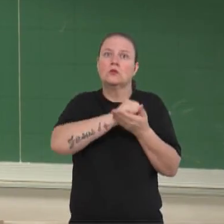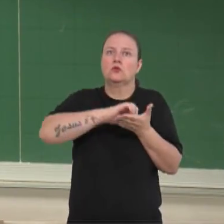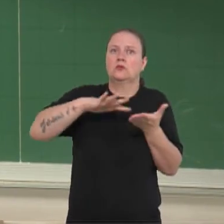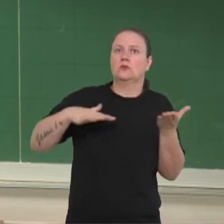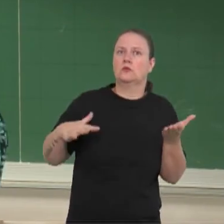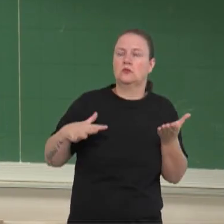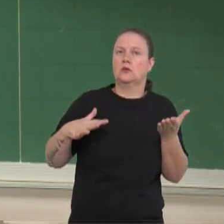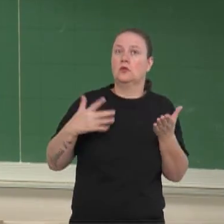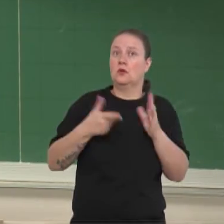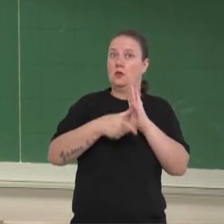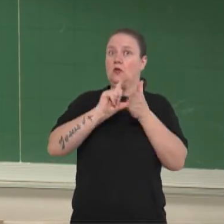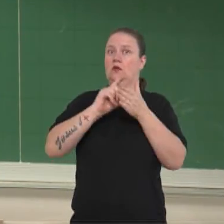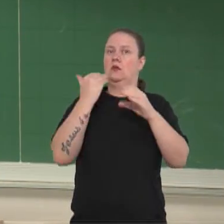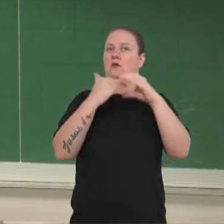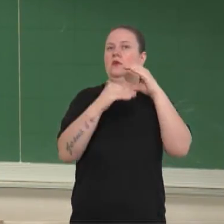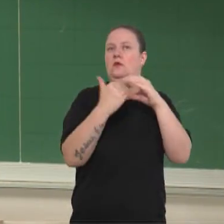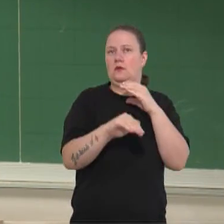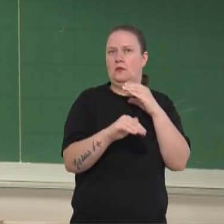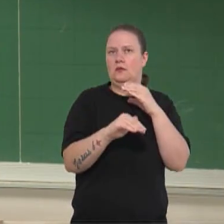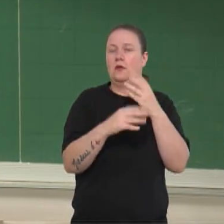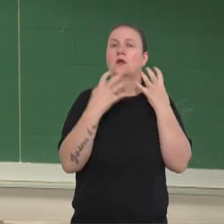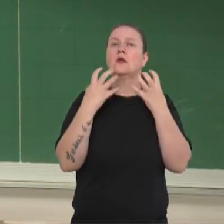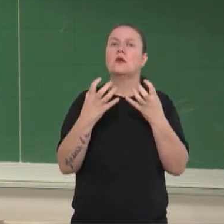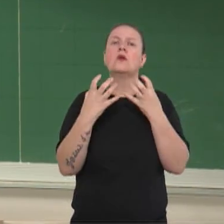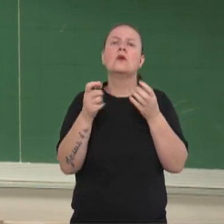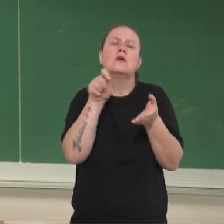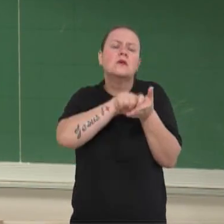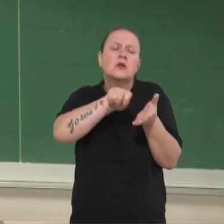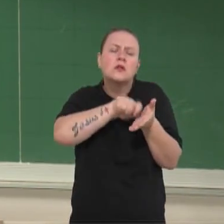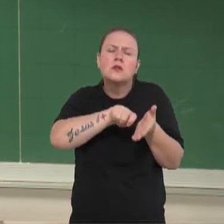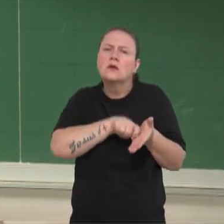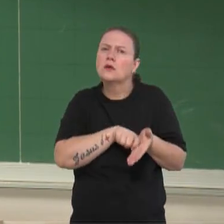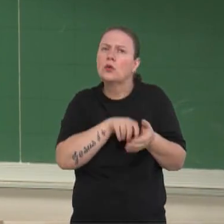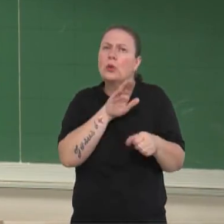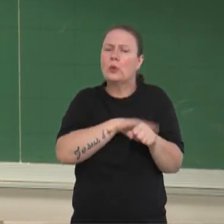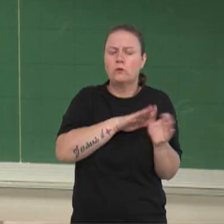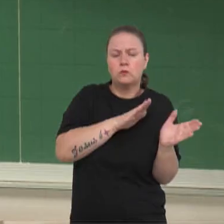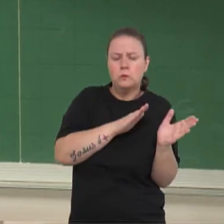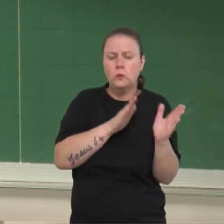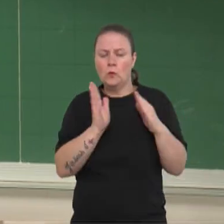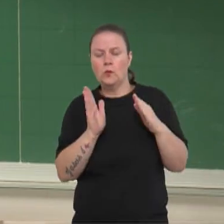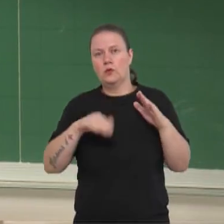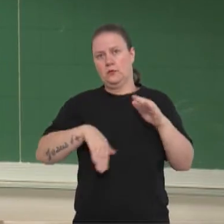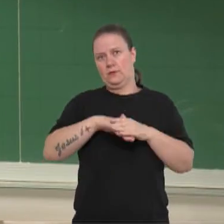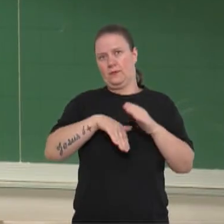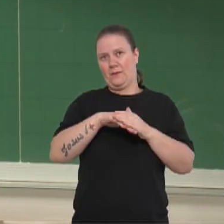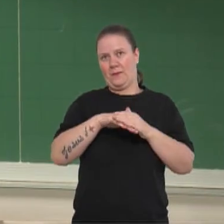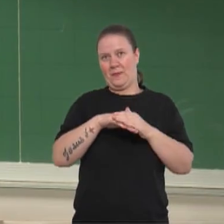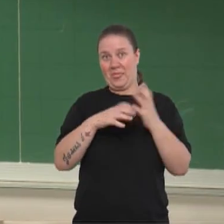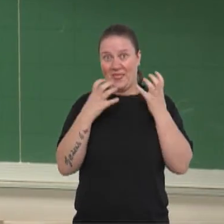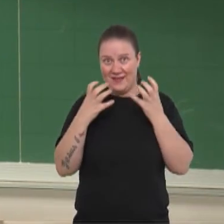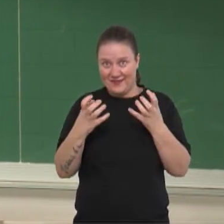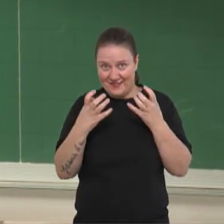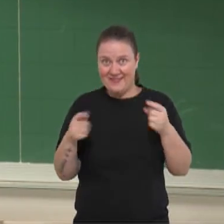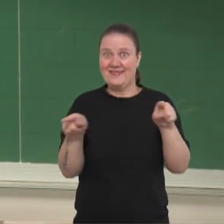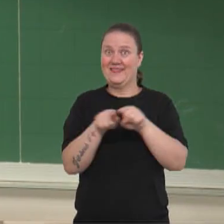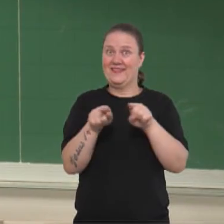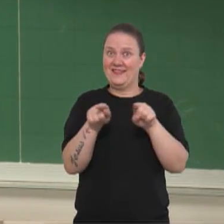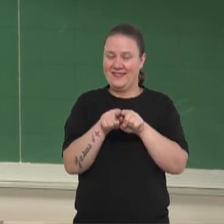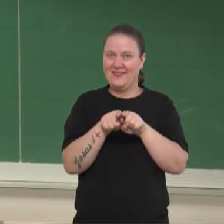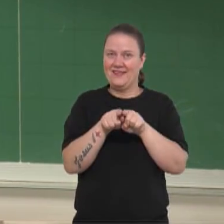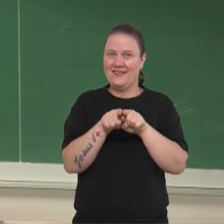ficar bem claro, o que eu quero é a narração de um momento do futebol. E eu quero isso também com